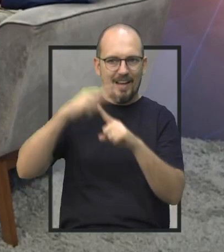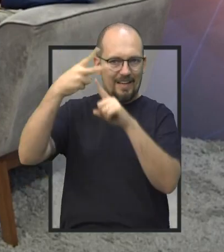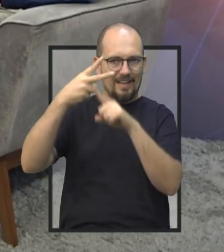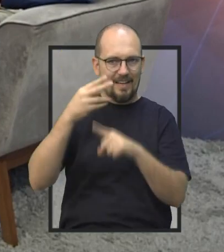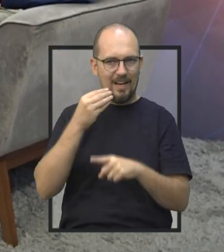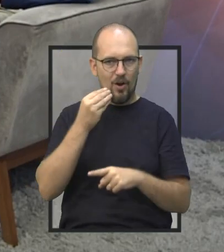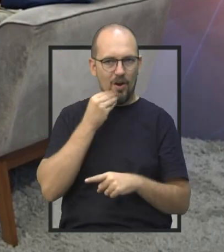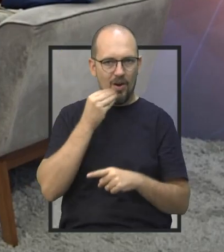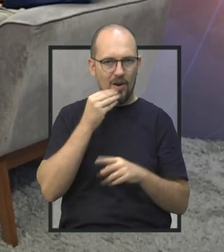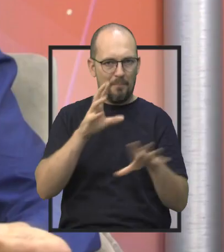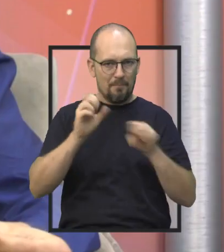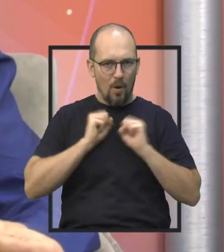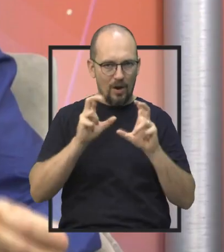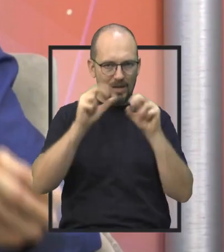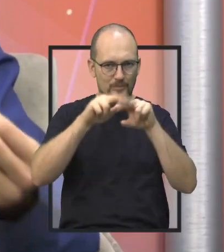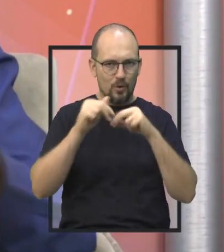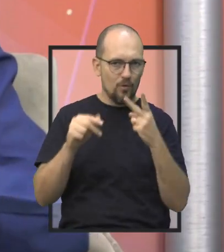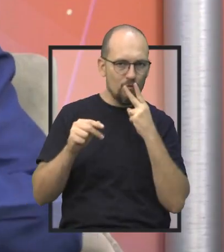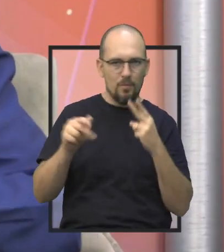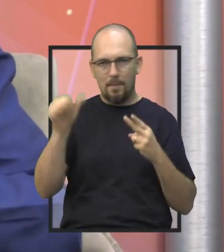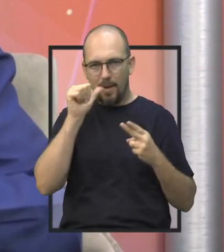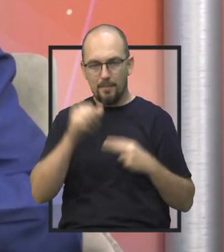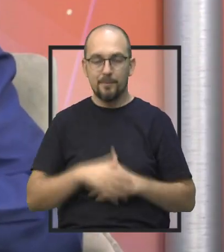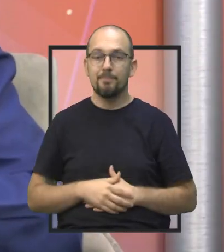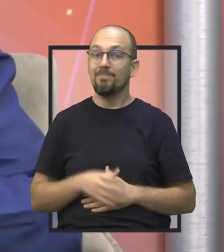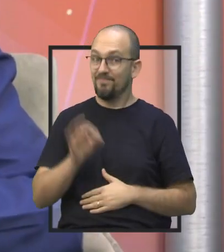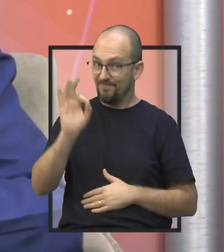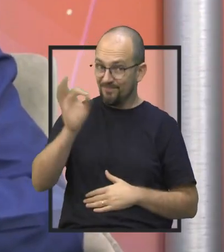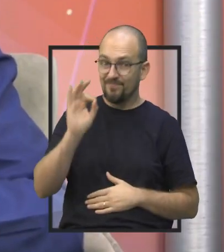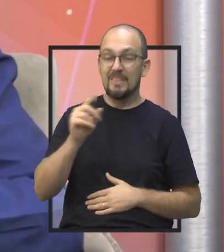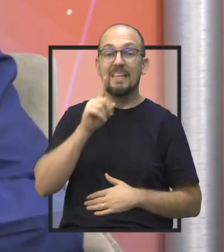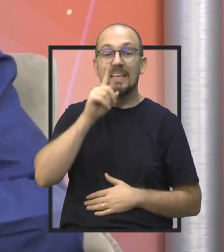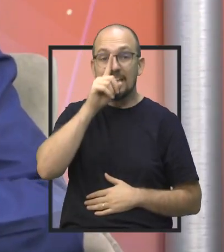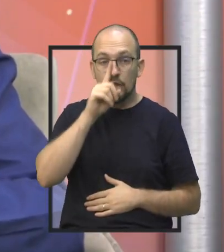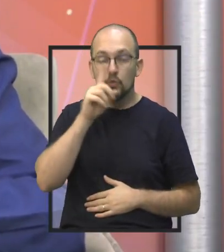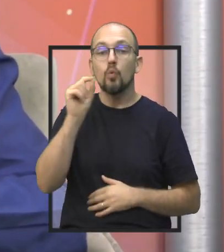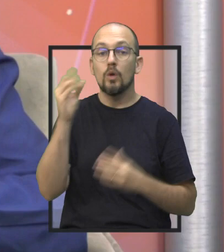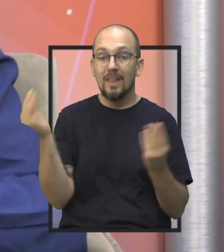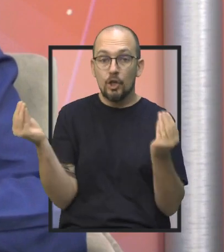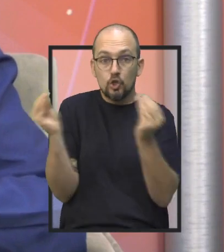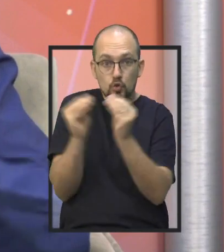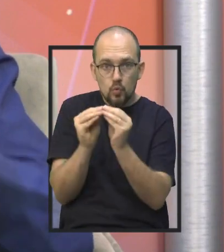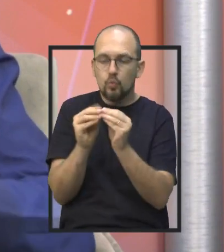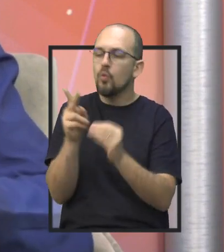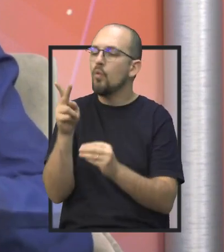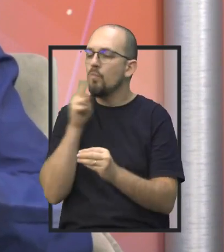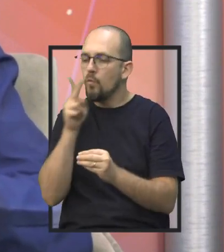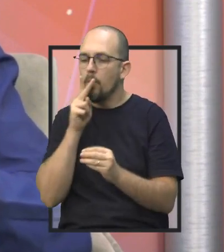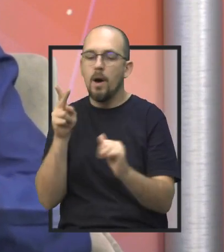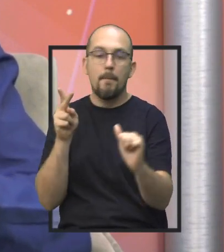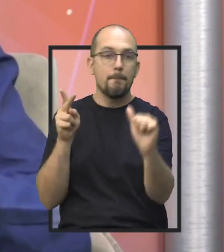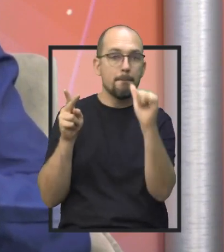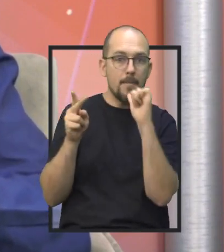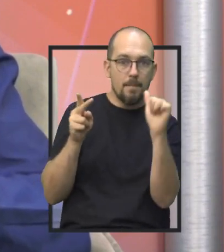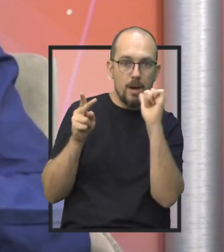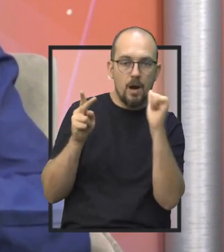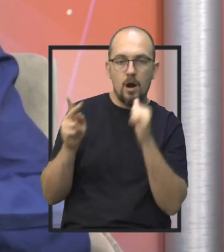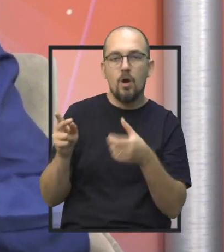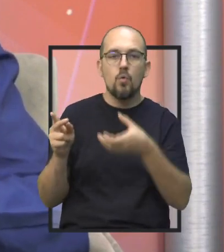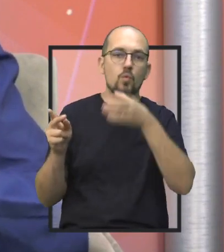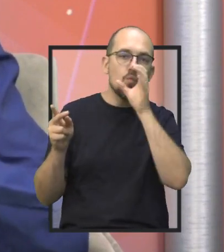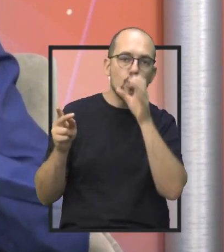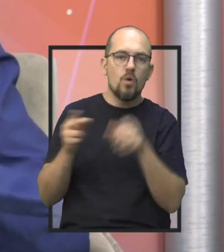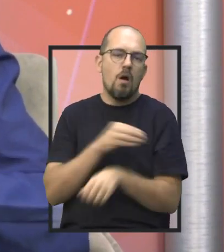que o risco de câncer, quando você faz a combinação do tabagismo e do etilismo, do fumo e do consumo exagerado de